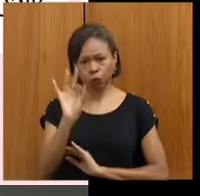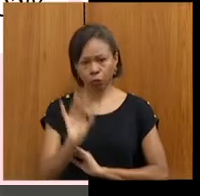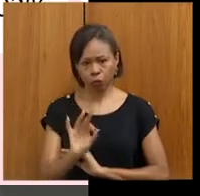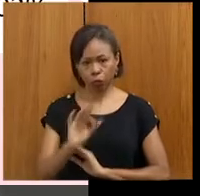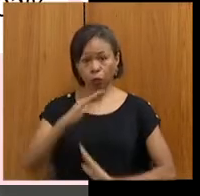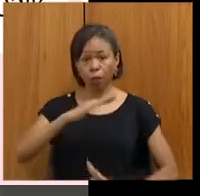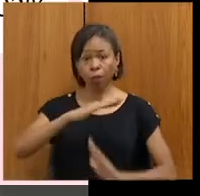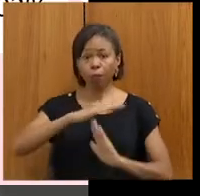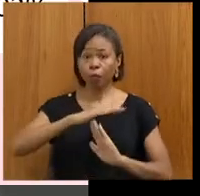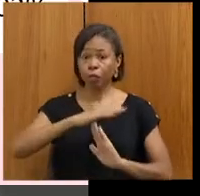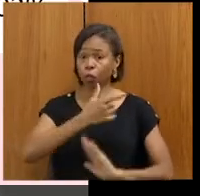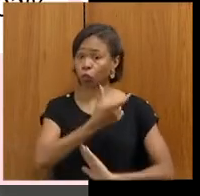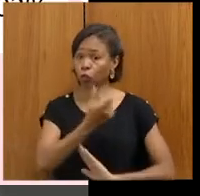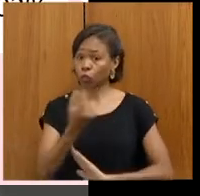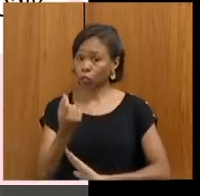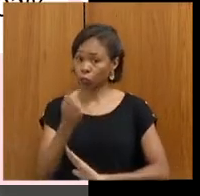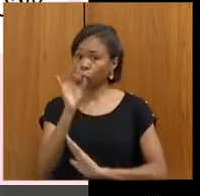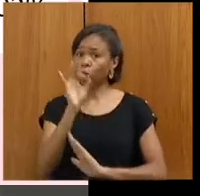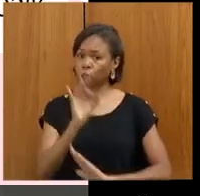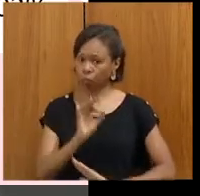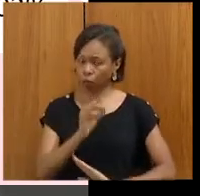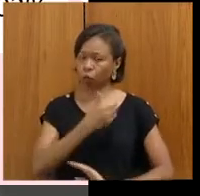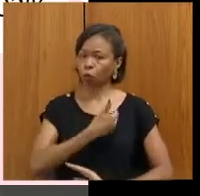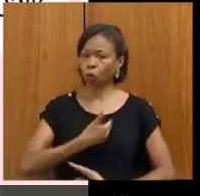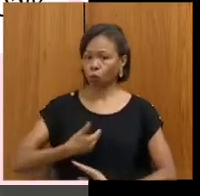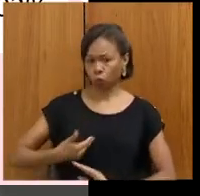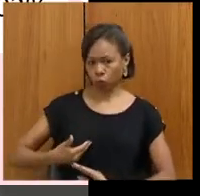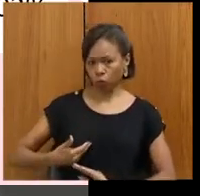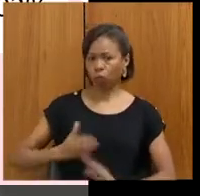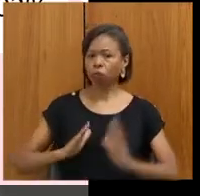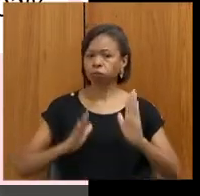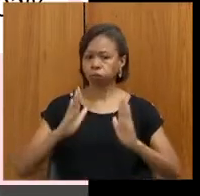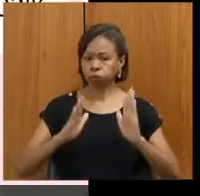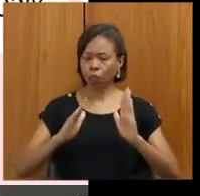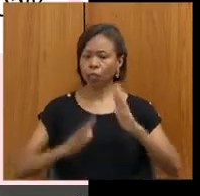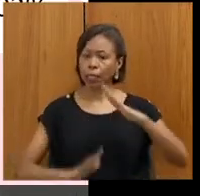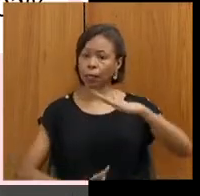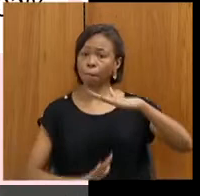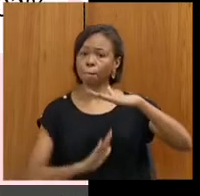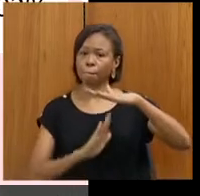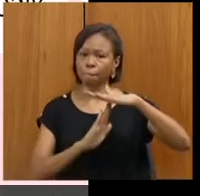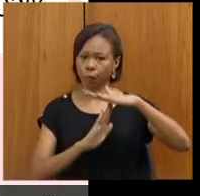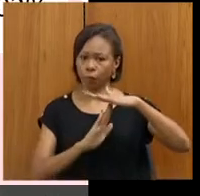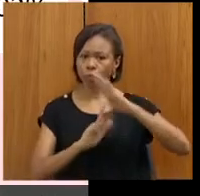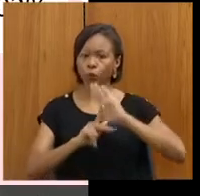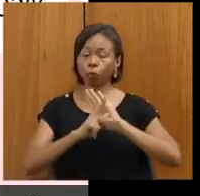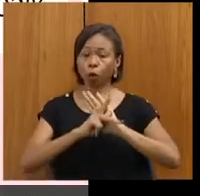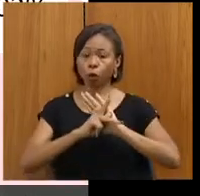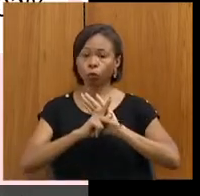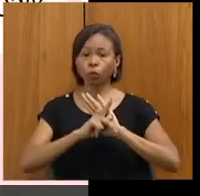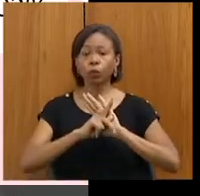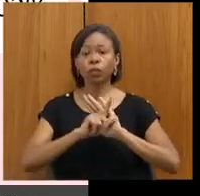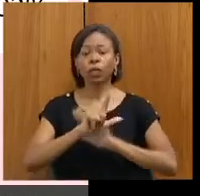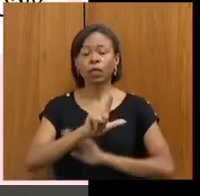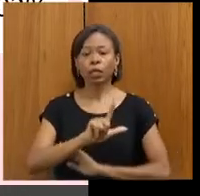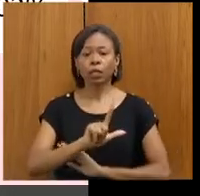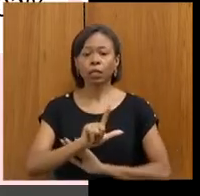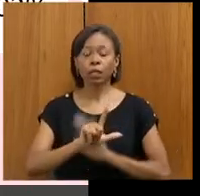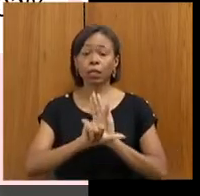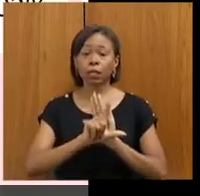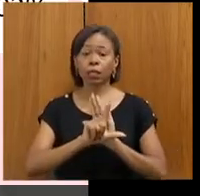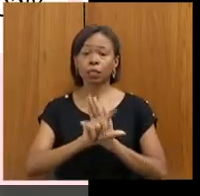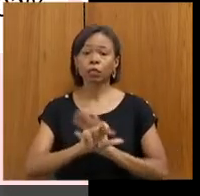o limite é de duzentos por cento Estado está enquadrado aí nesse limite de endividamento definido pela lei de responsabilidade fiscal